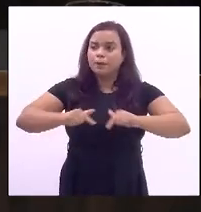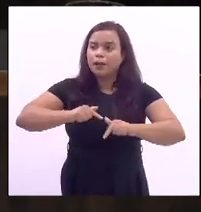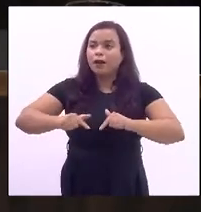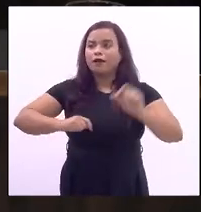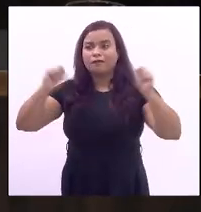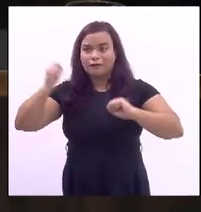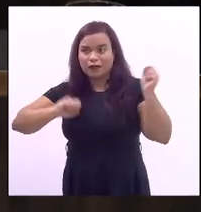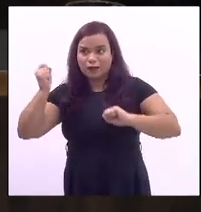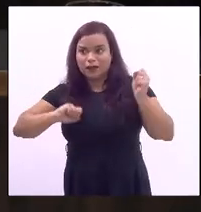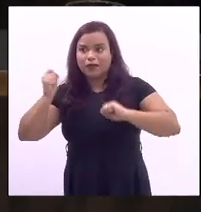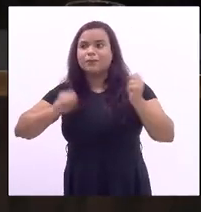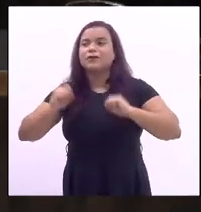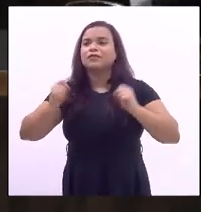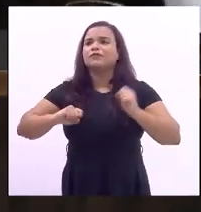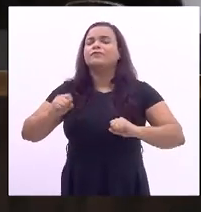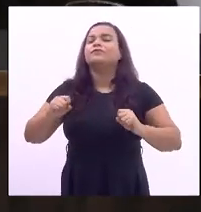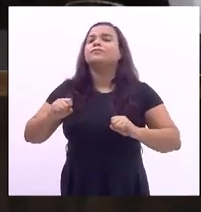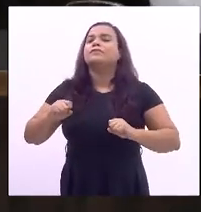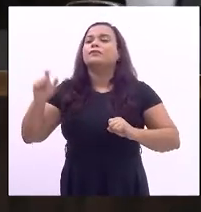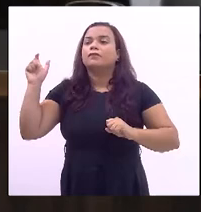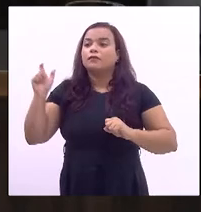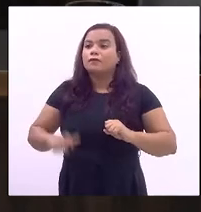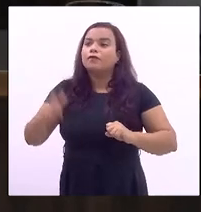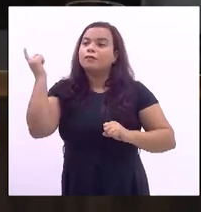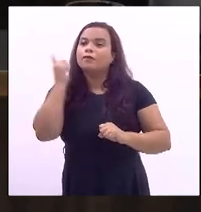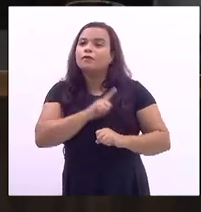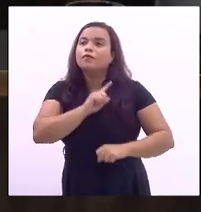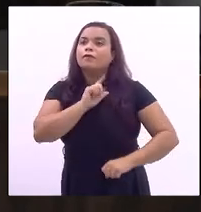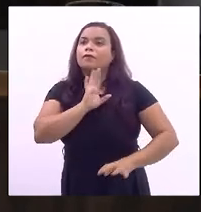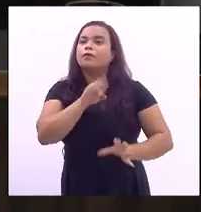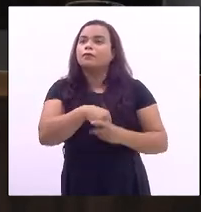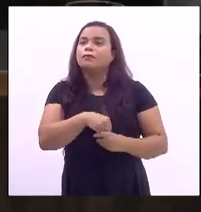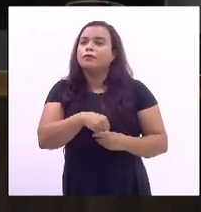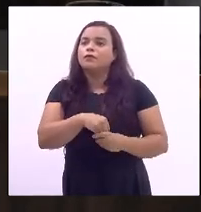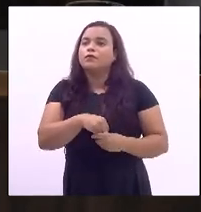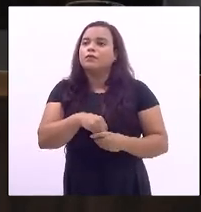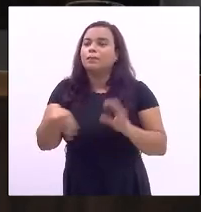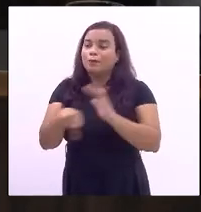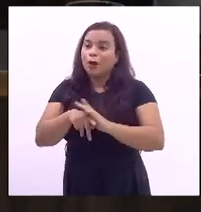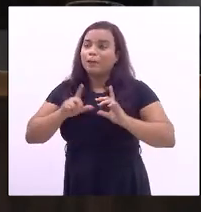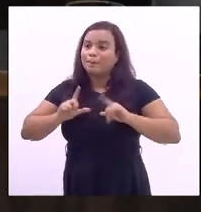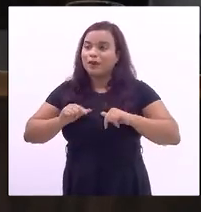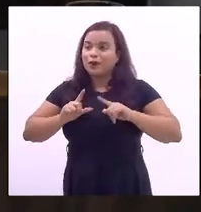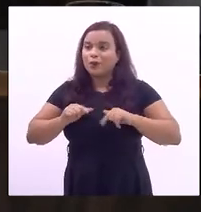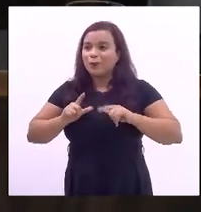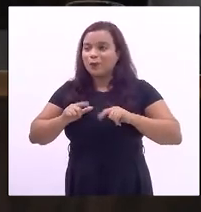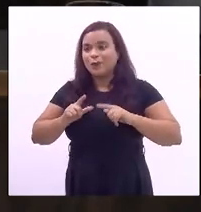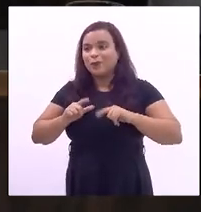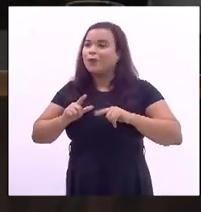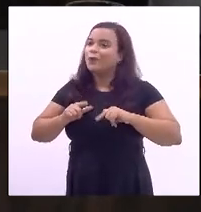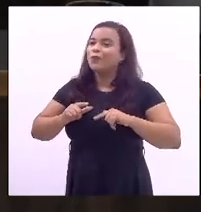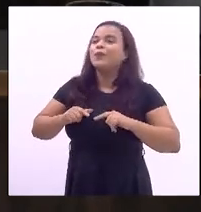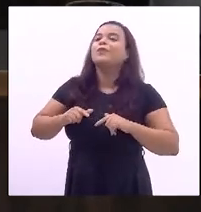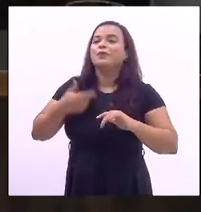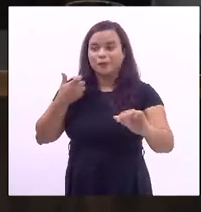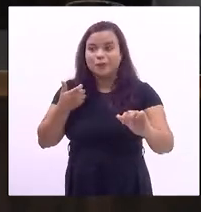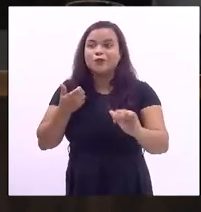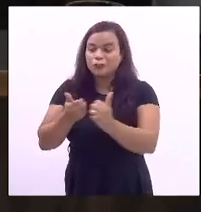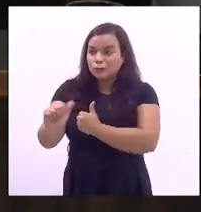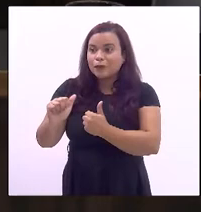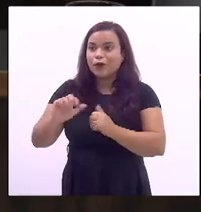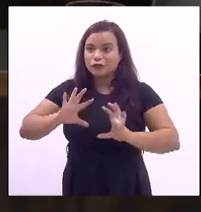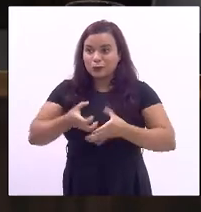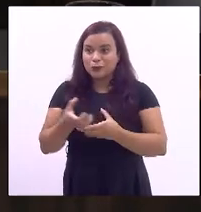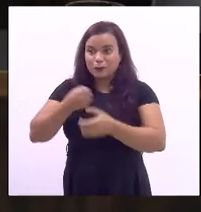fábrica Brasil industrial e eles eram egressos do Bangu Esporte Clube 1912